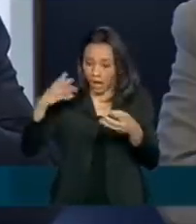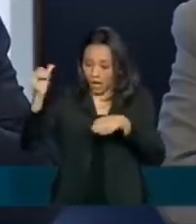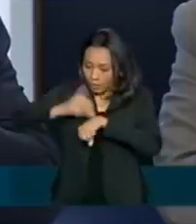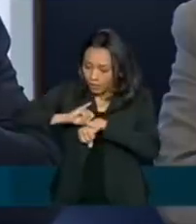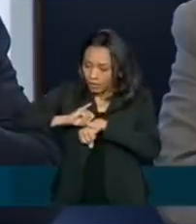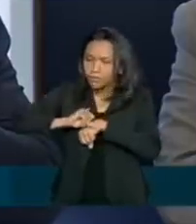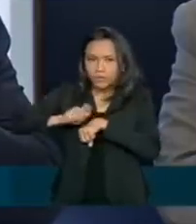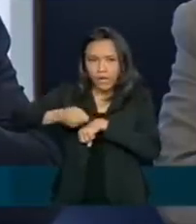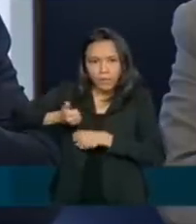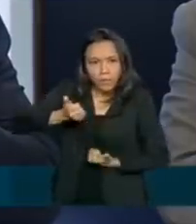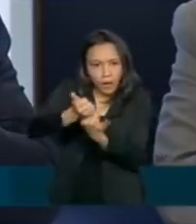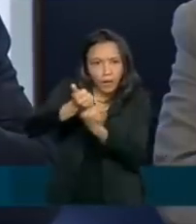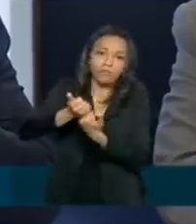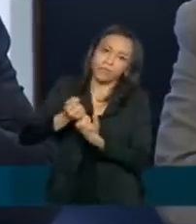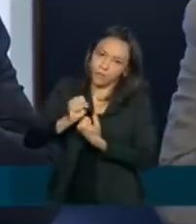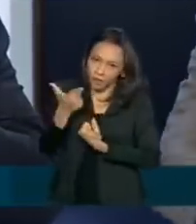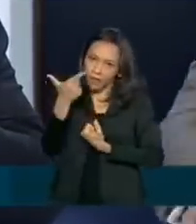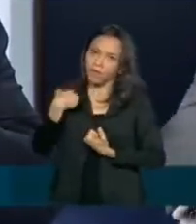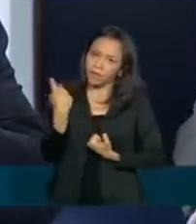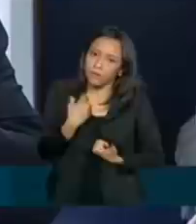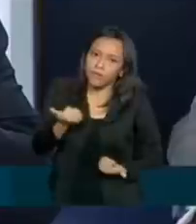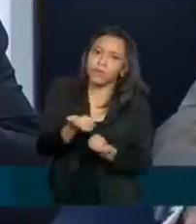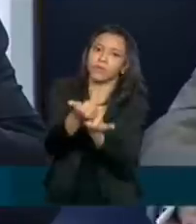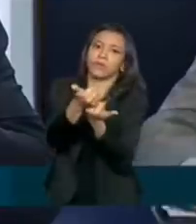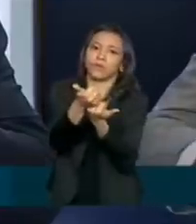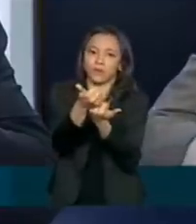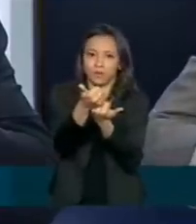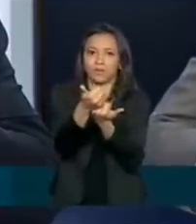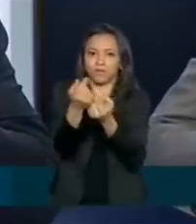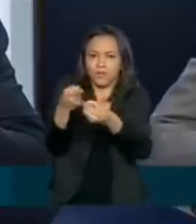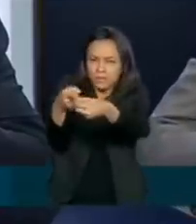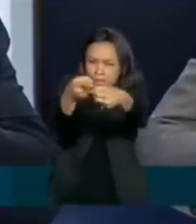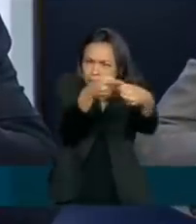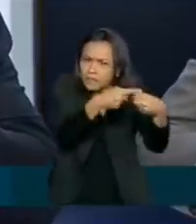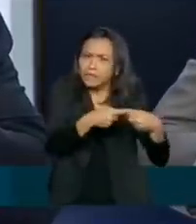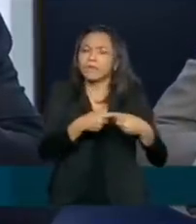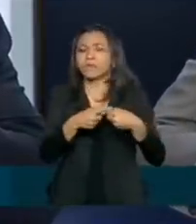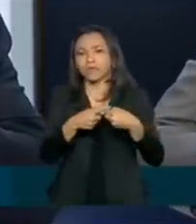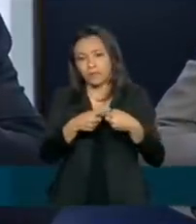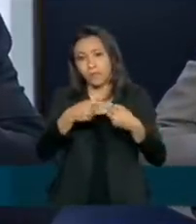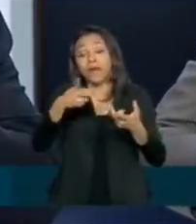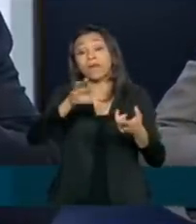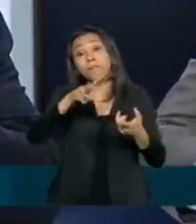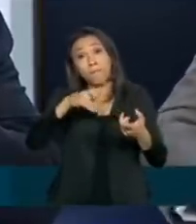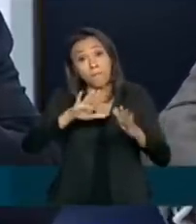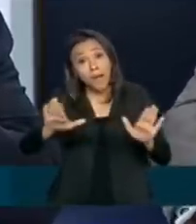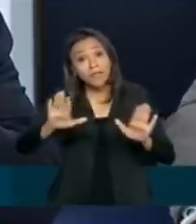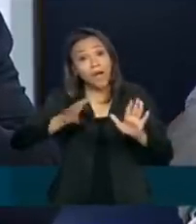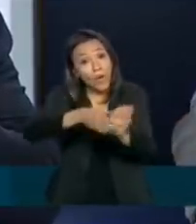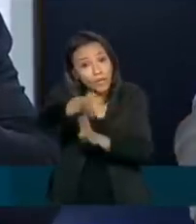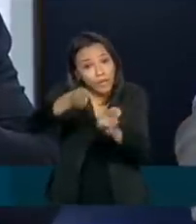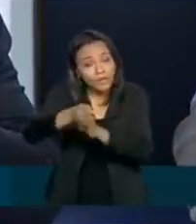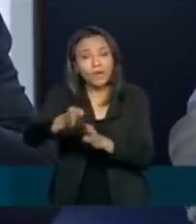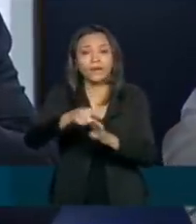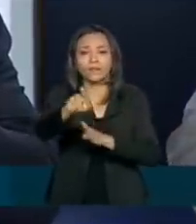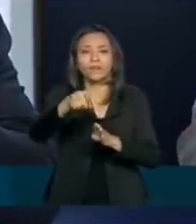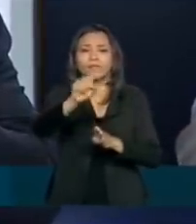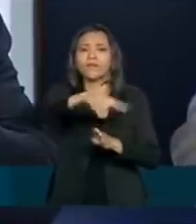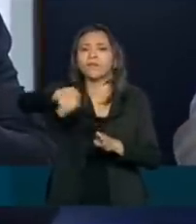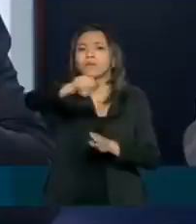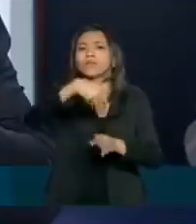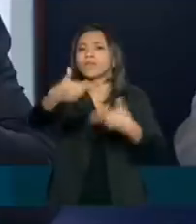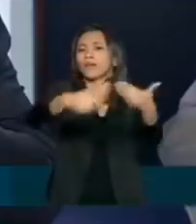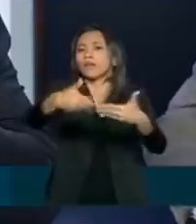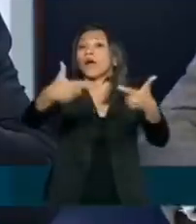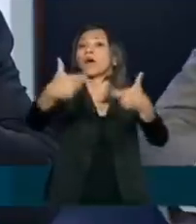também. Mas a estratégia principal começa em evacuar e tratar na cidade, reforçando apenas os hospitais